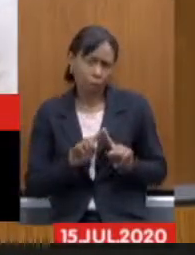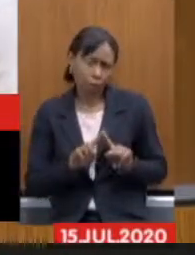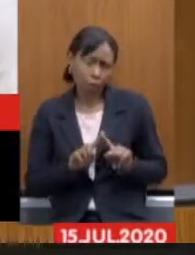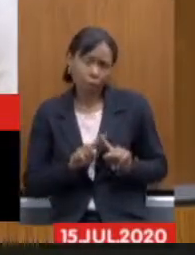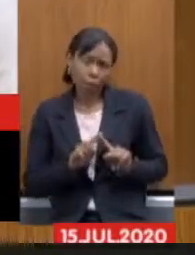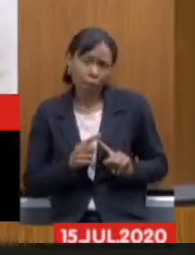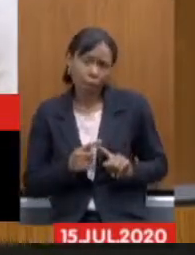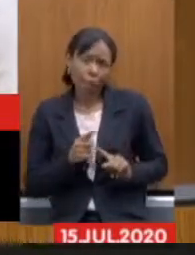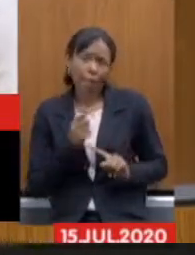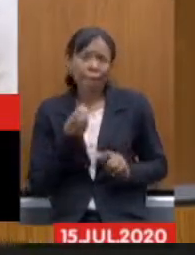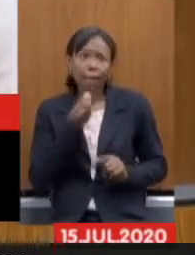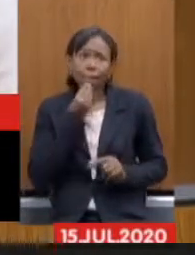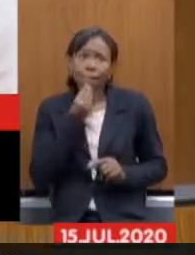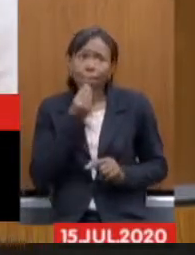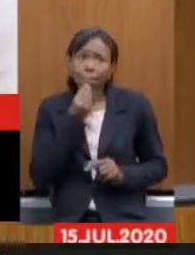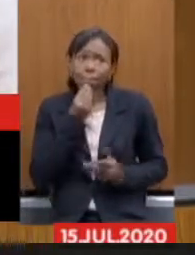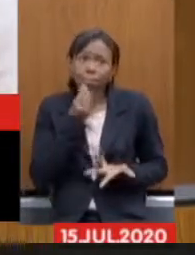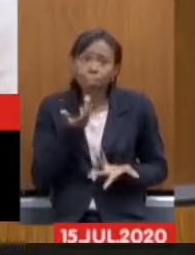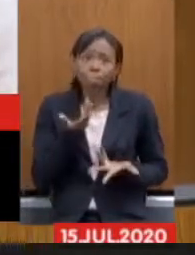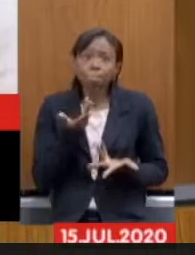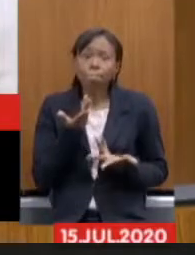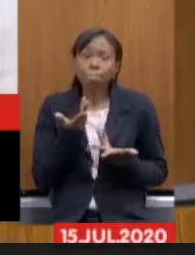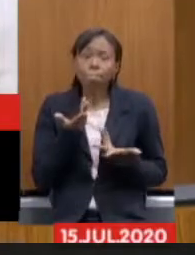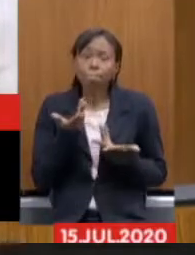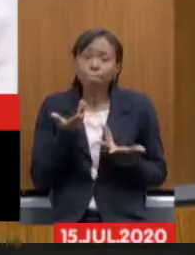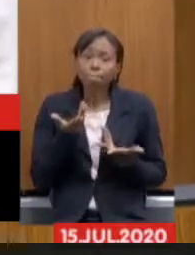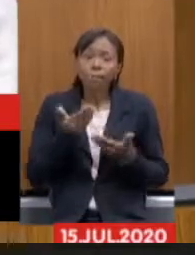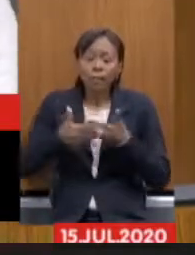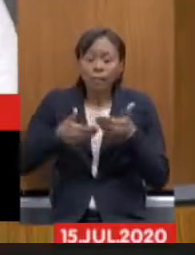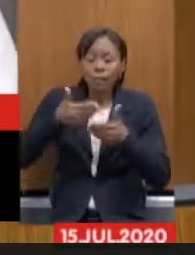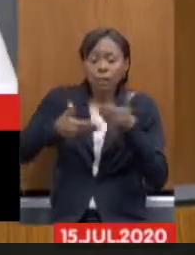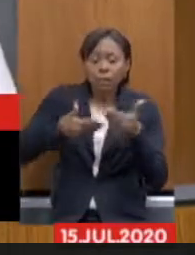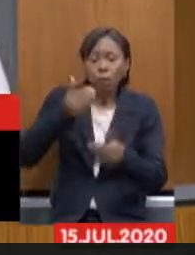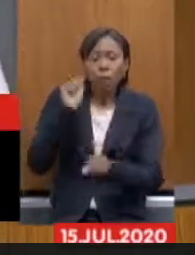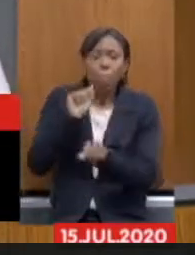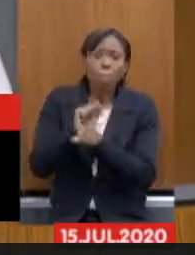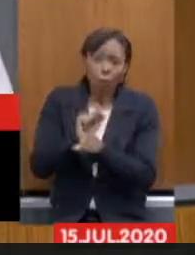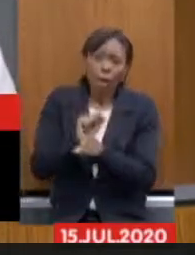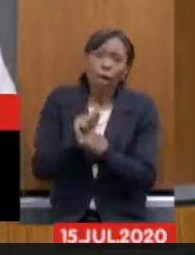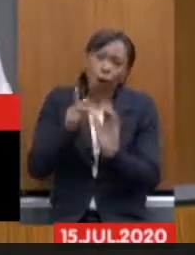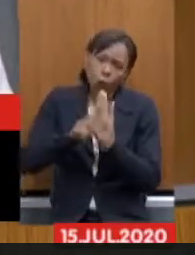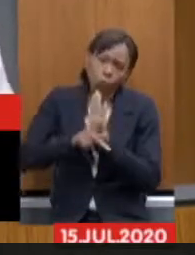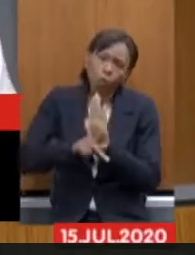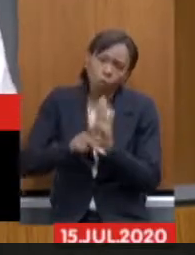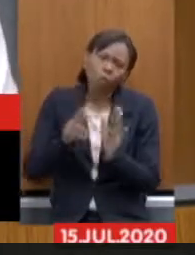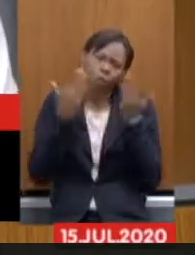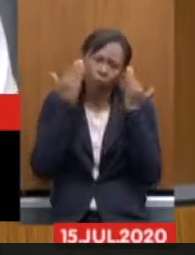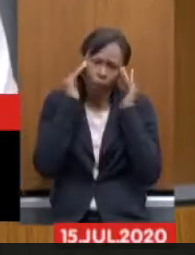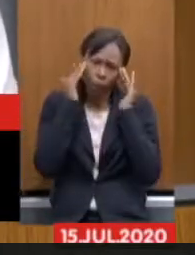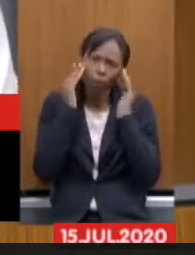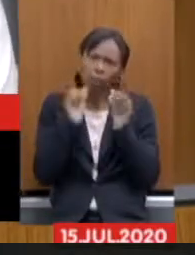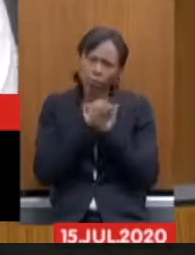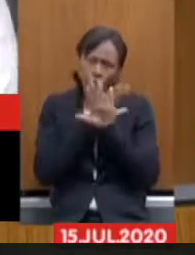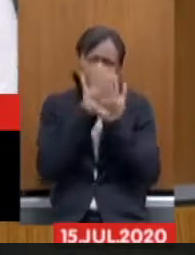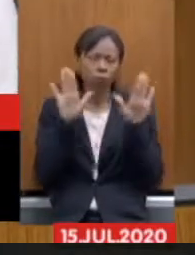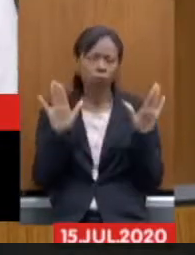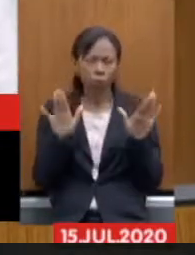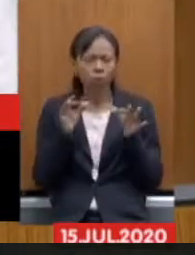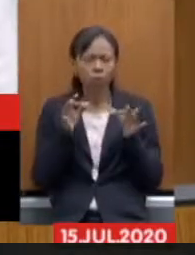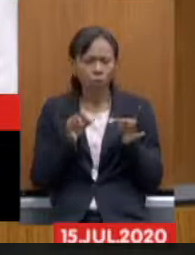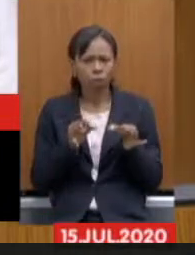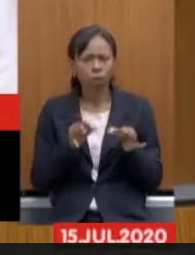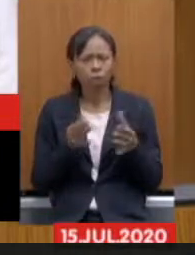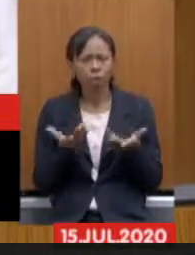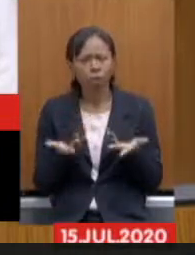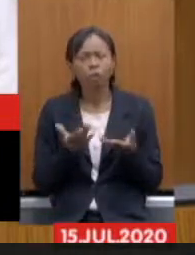e teríamos a expectativa de não ter a tramitação dos projetos e isso é perfeitamente compreensível né e